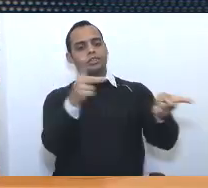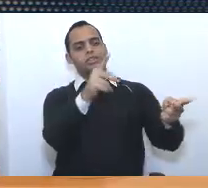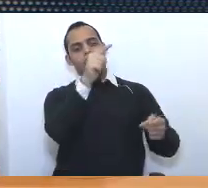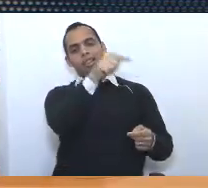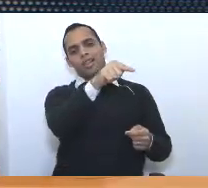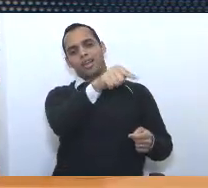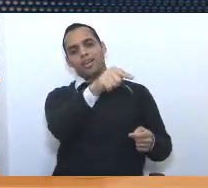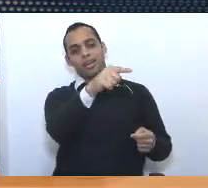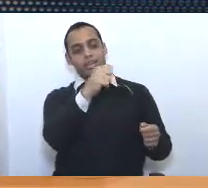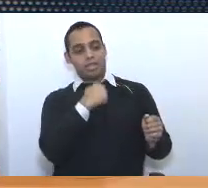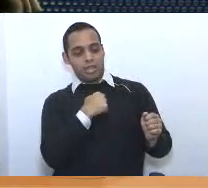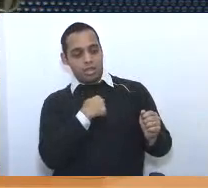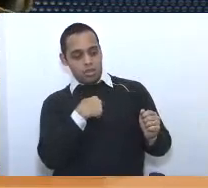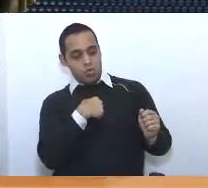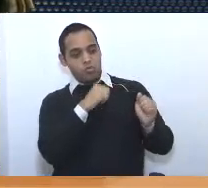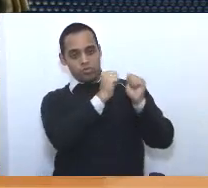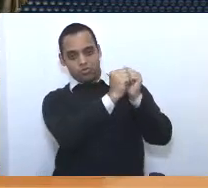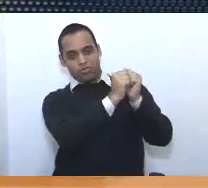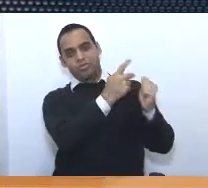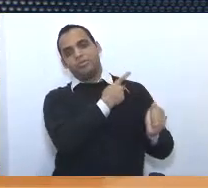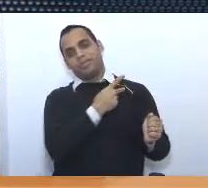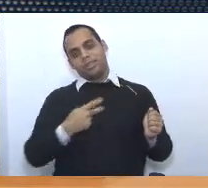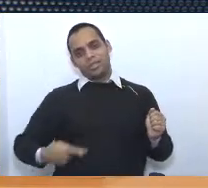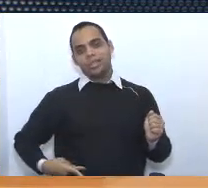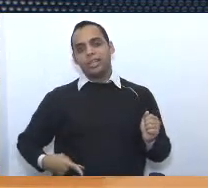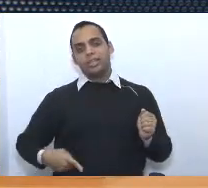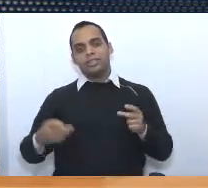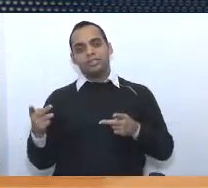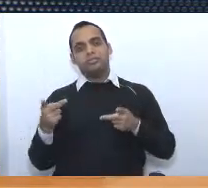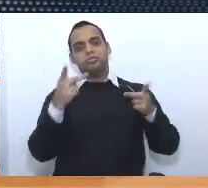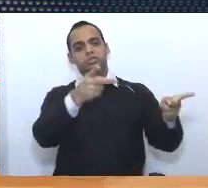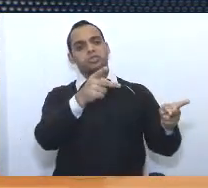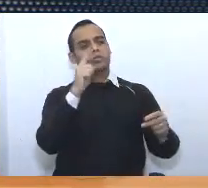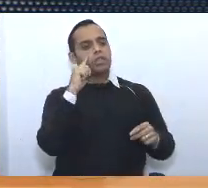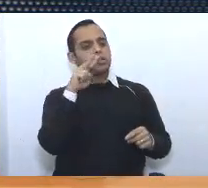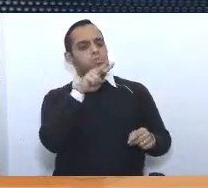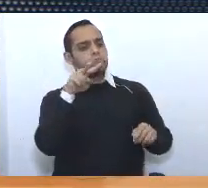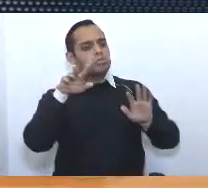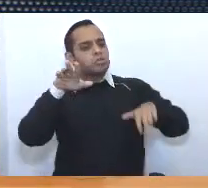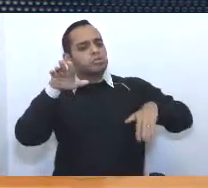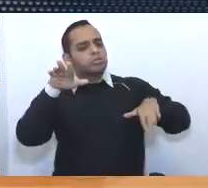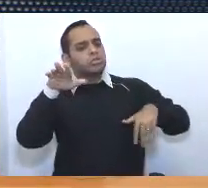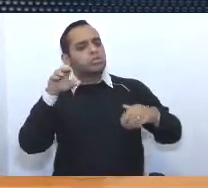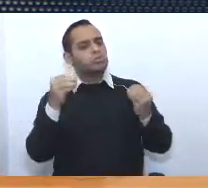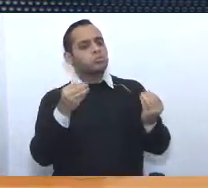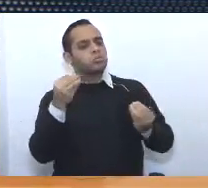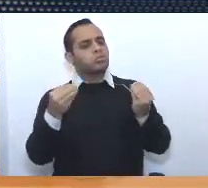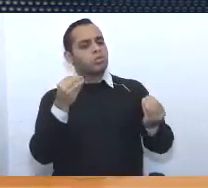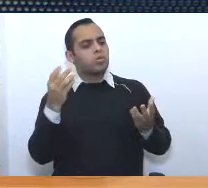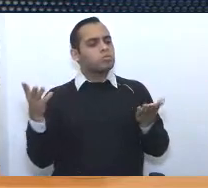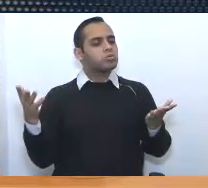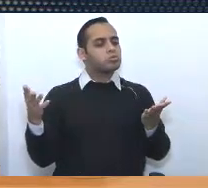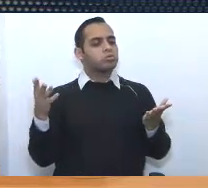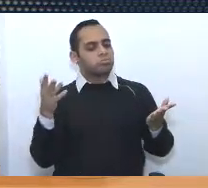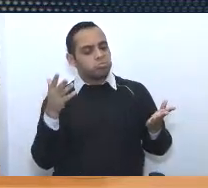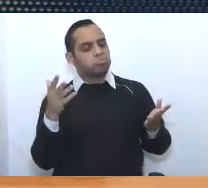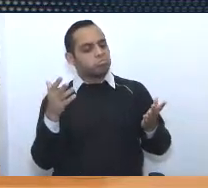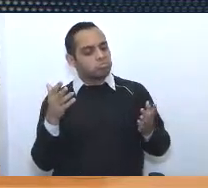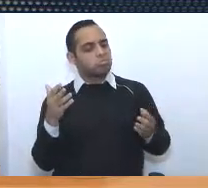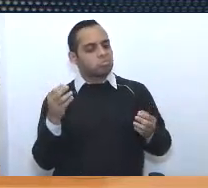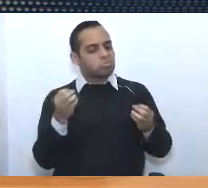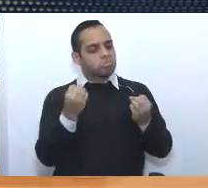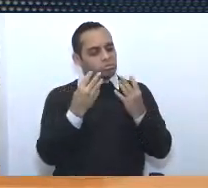o presidente, junto com o procurador da prefeitura, para ver como foi, como funciona e como foi instalado em